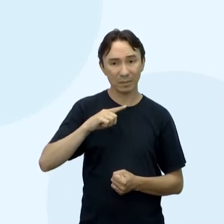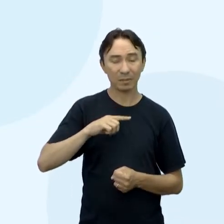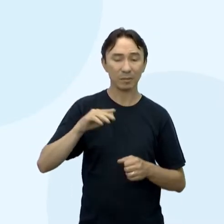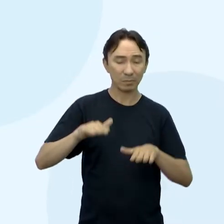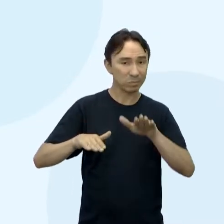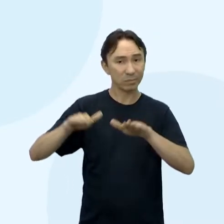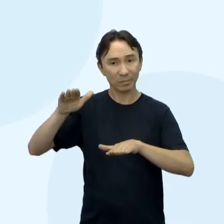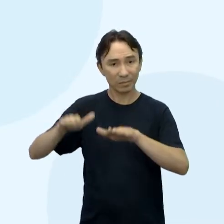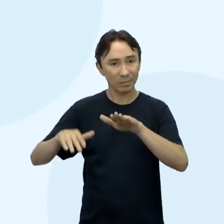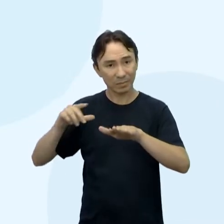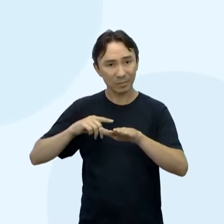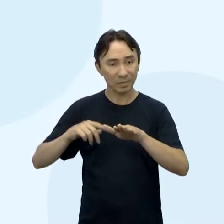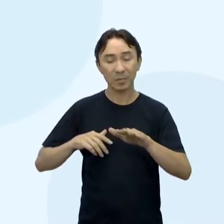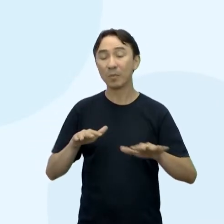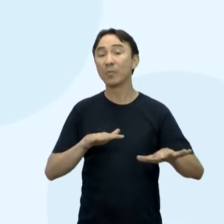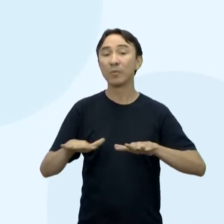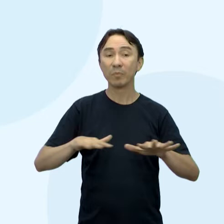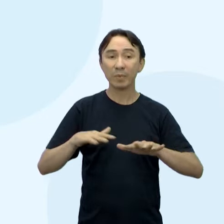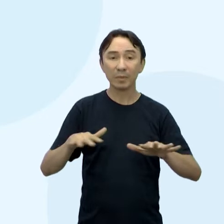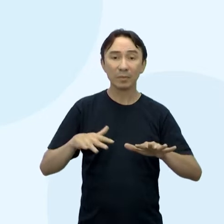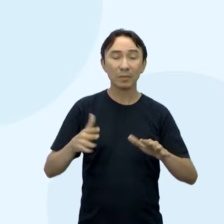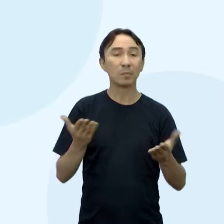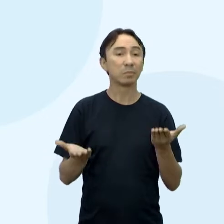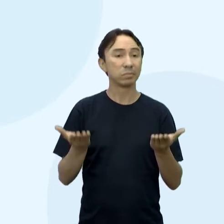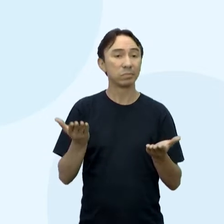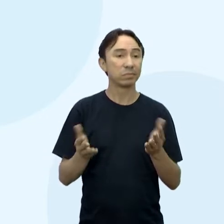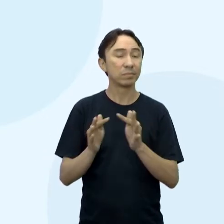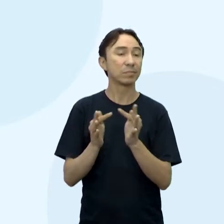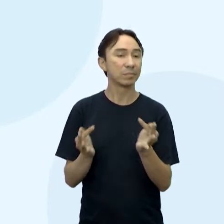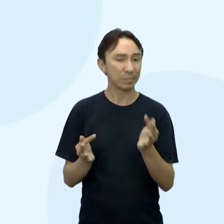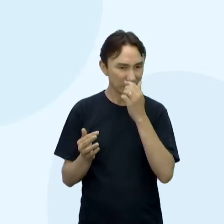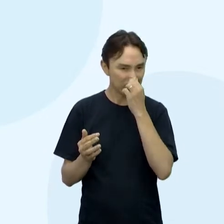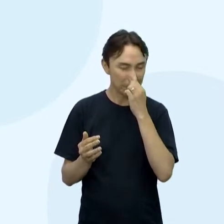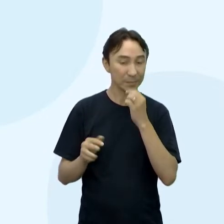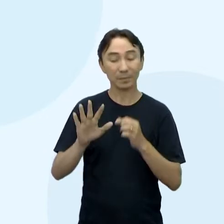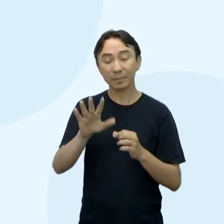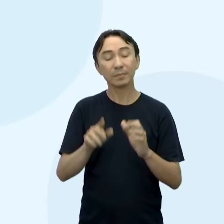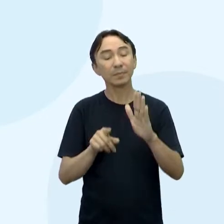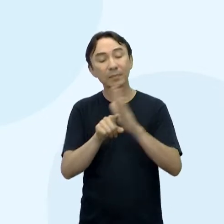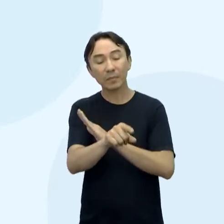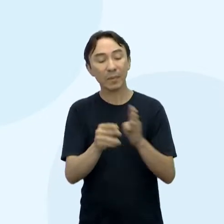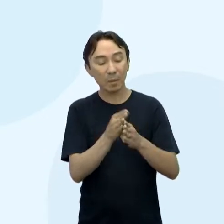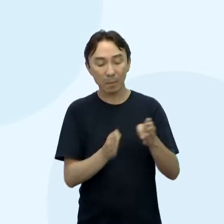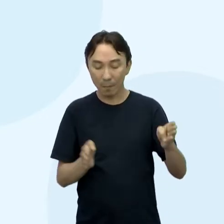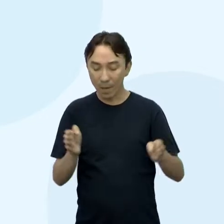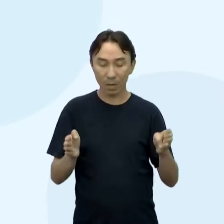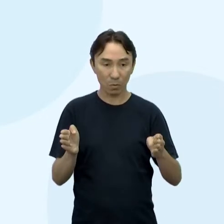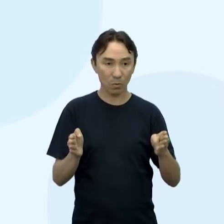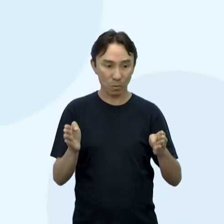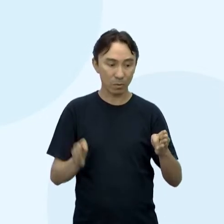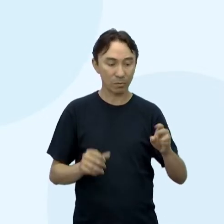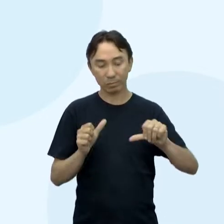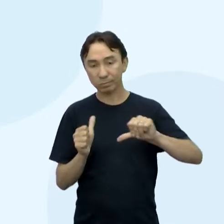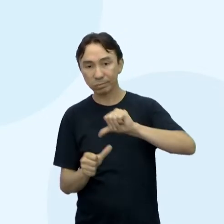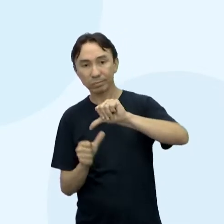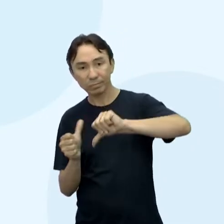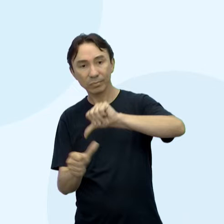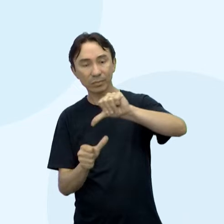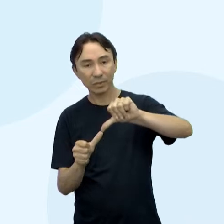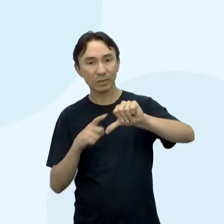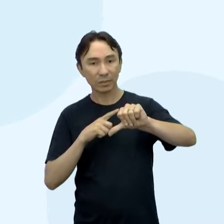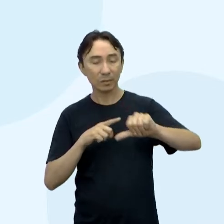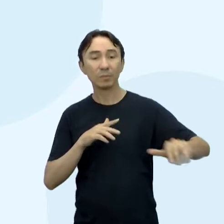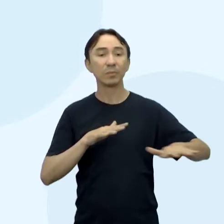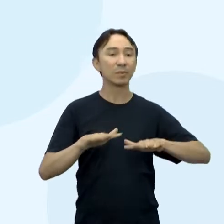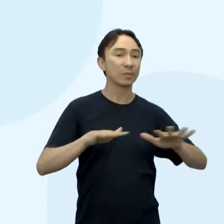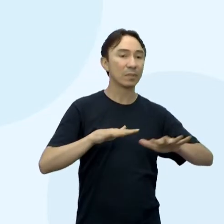quando solta. Determine qual é o período de oscilação desse movimento. Qual é a amplitude de oscilação?